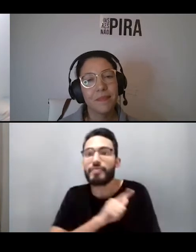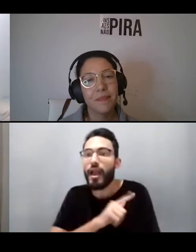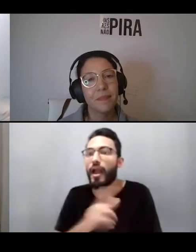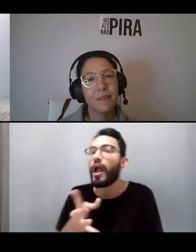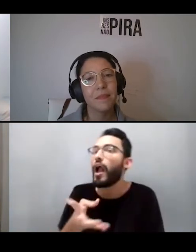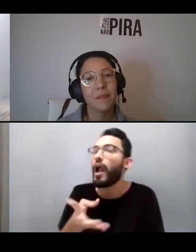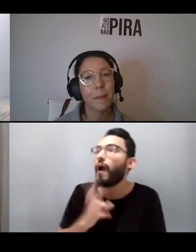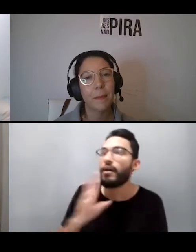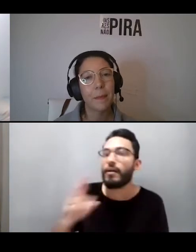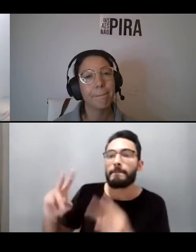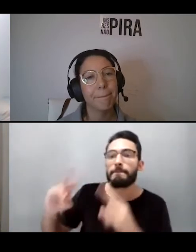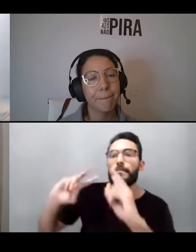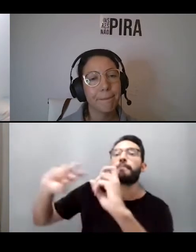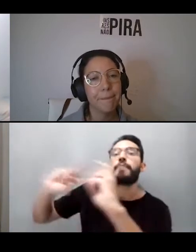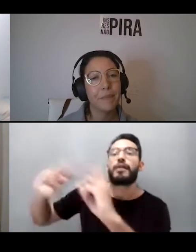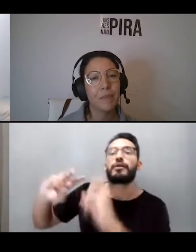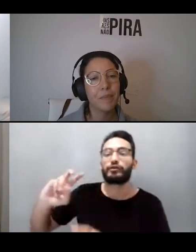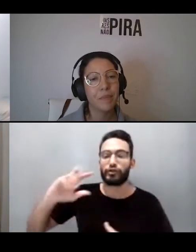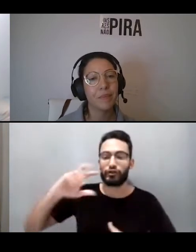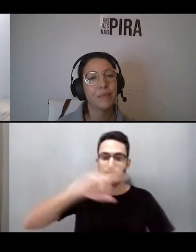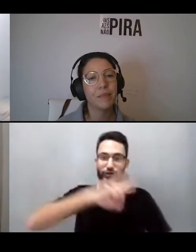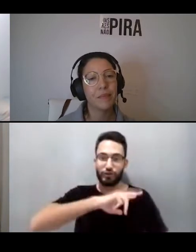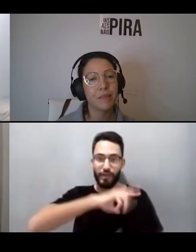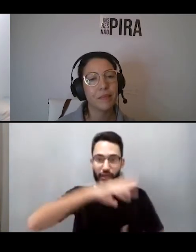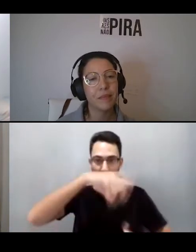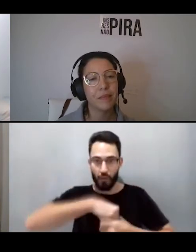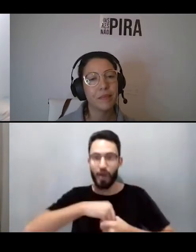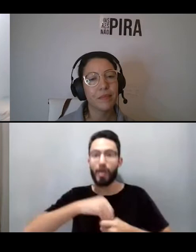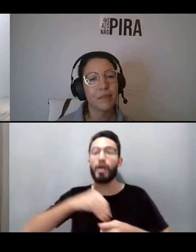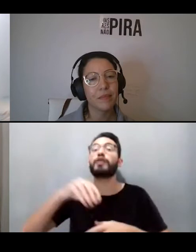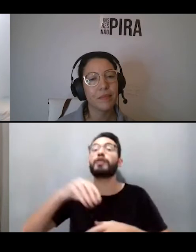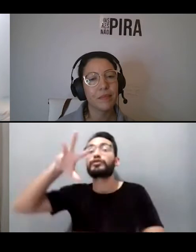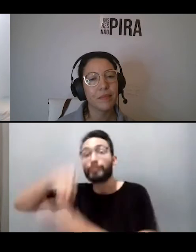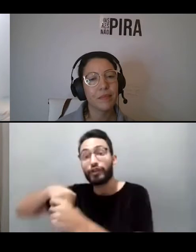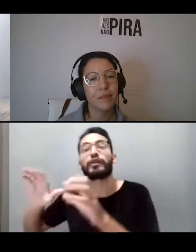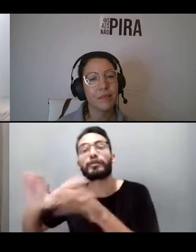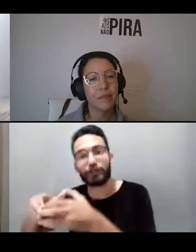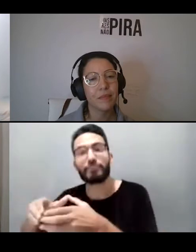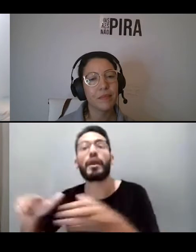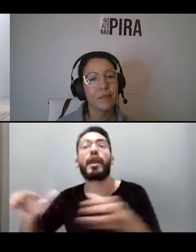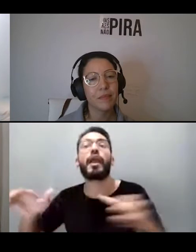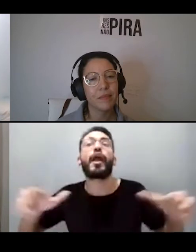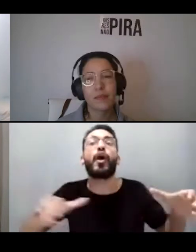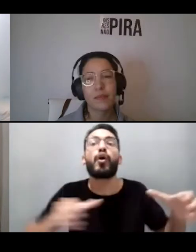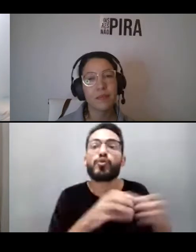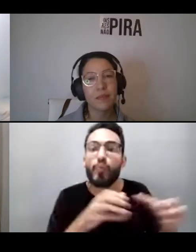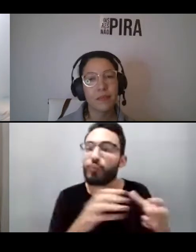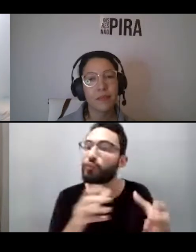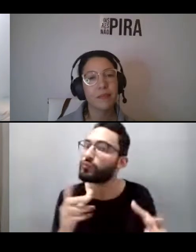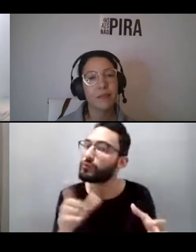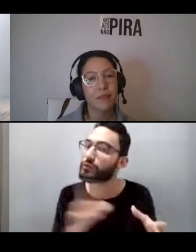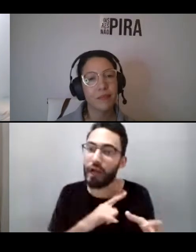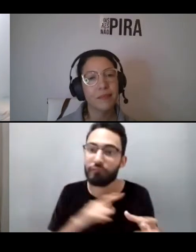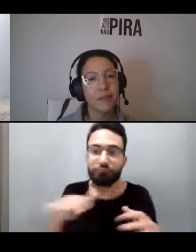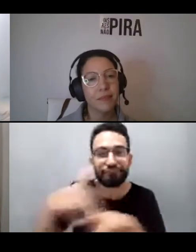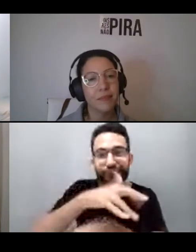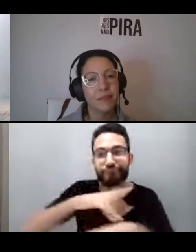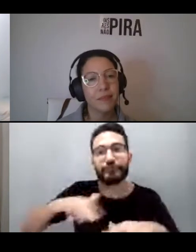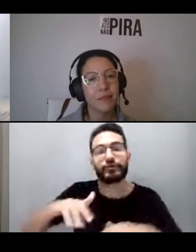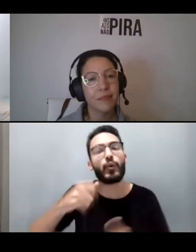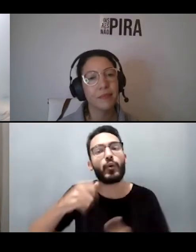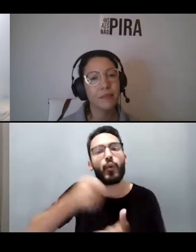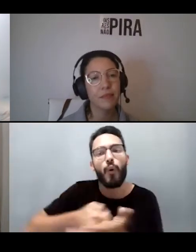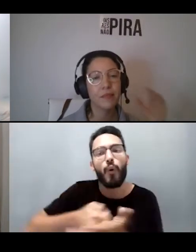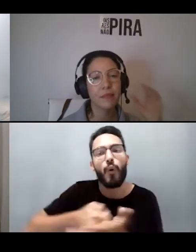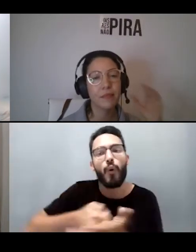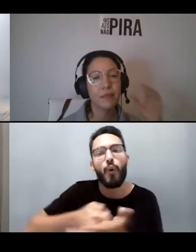reconhecimentos individuais, reconhecimentos em times e reconhecimentos em grupos, né? Então, esses reconhecimentos vão desde conquistas, novos